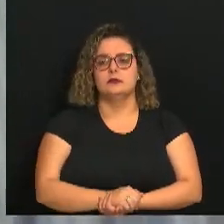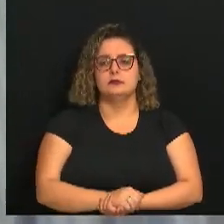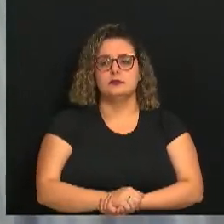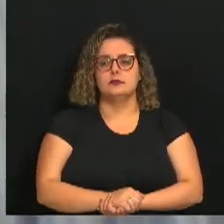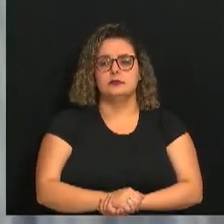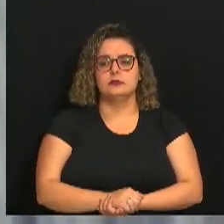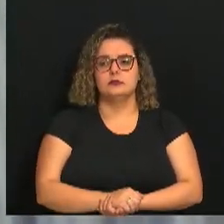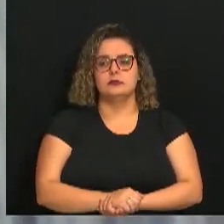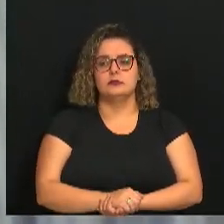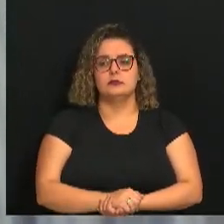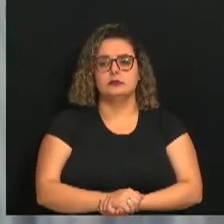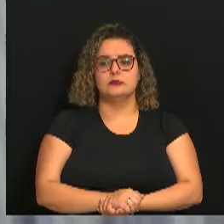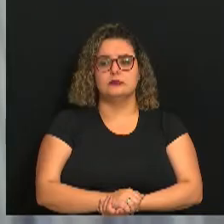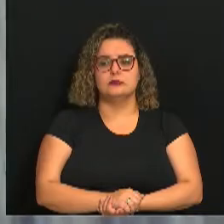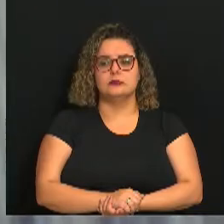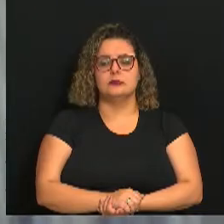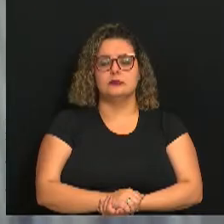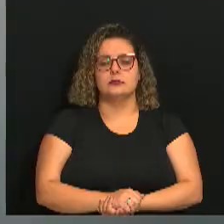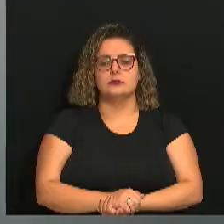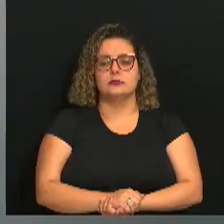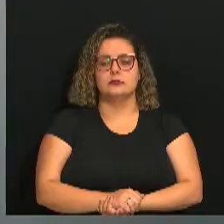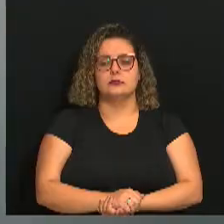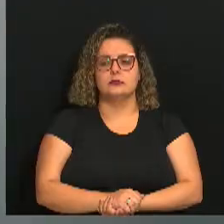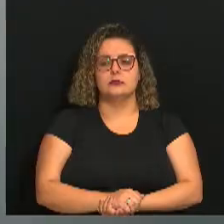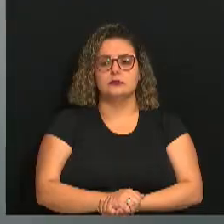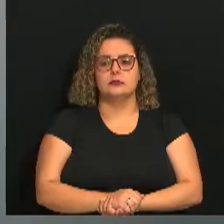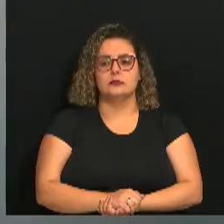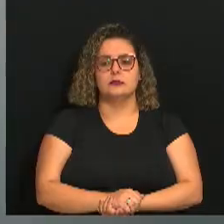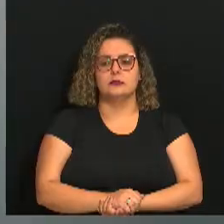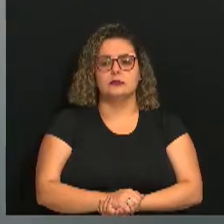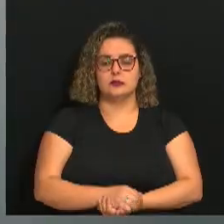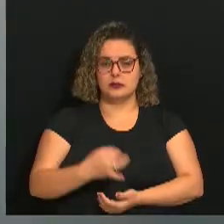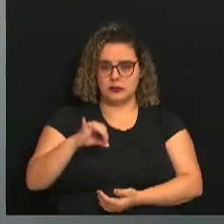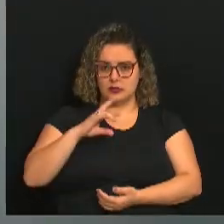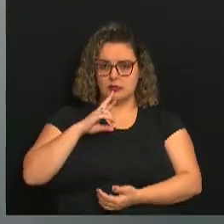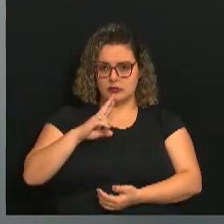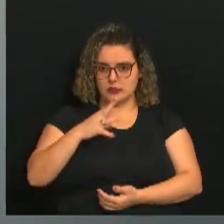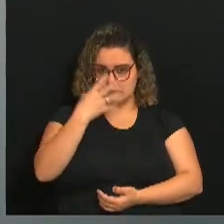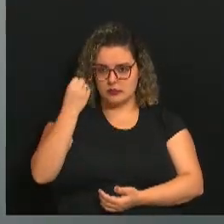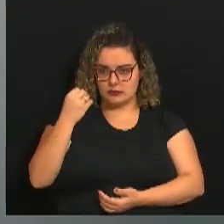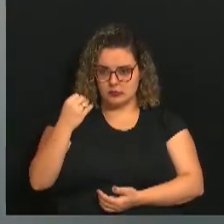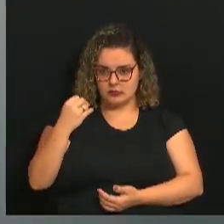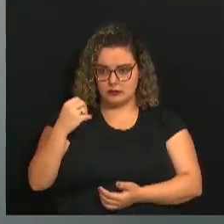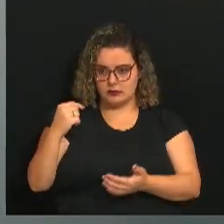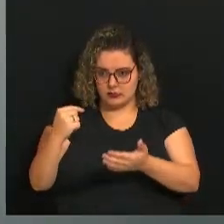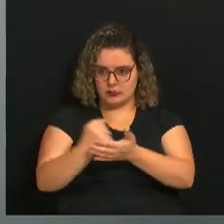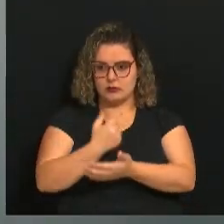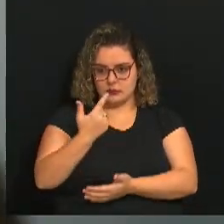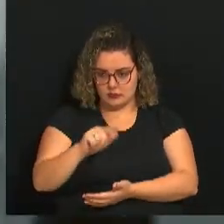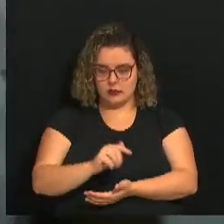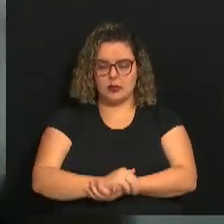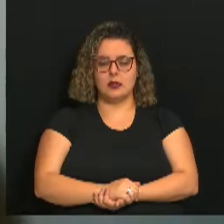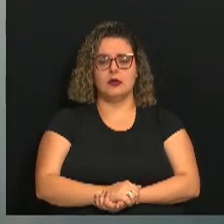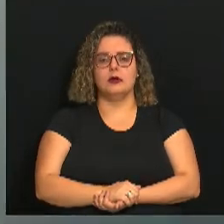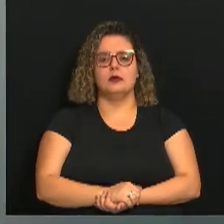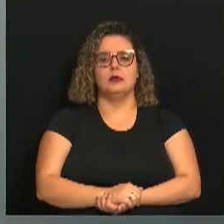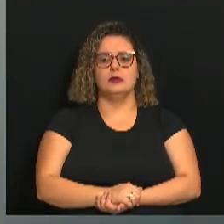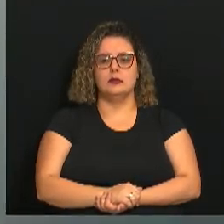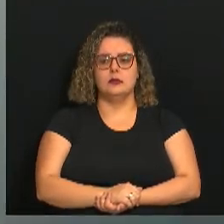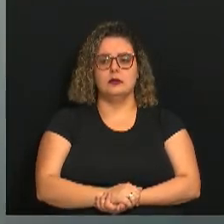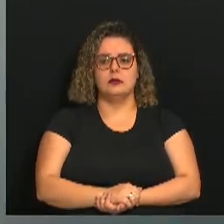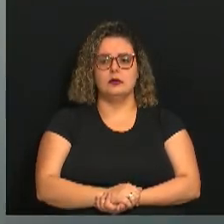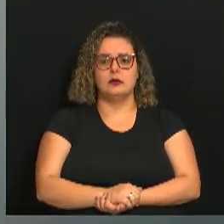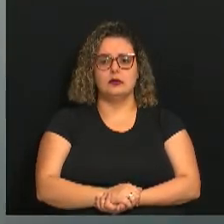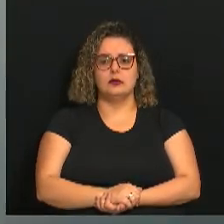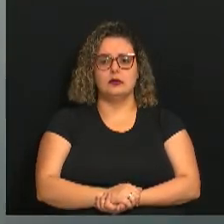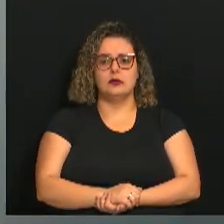Bom, então, se eu esquecer de alguma resposta, só me fala. Vamos lá. Primeiro,